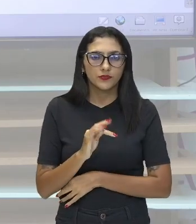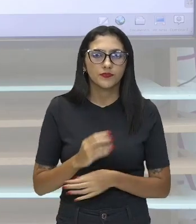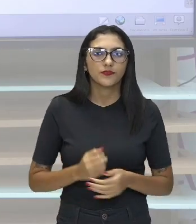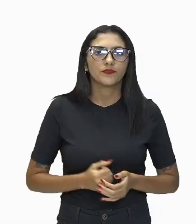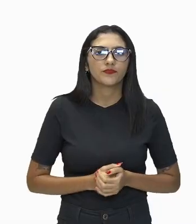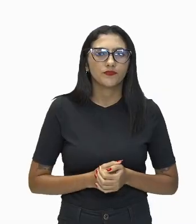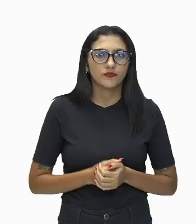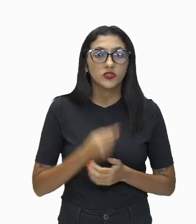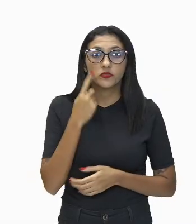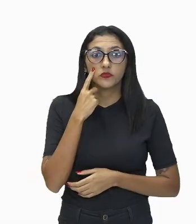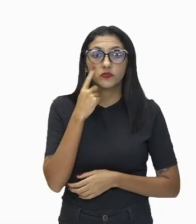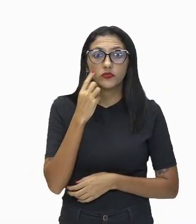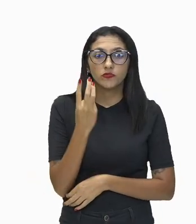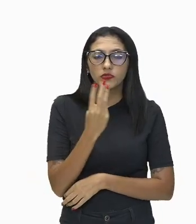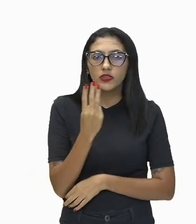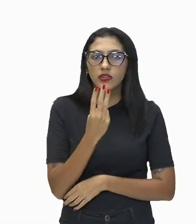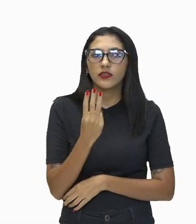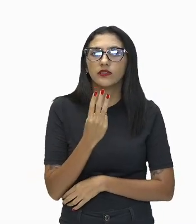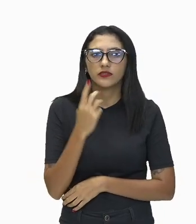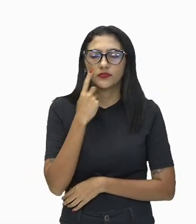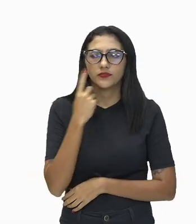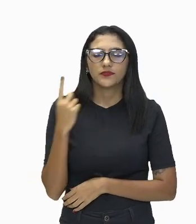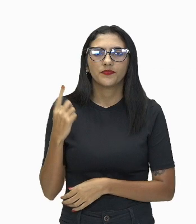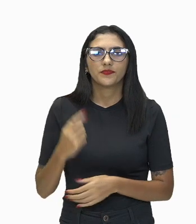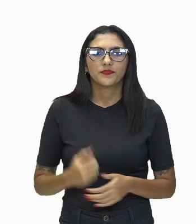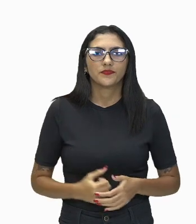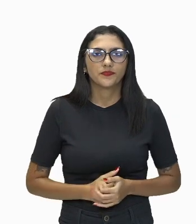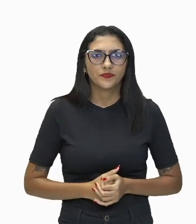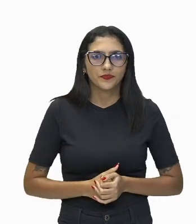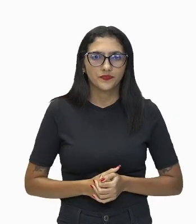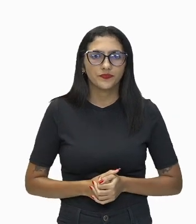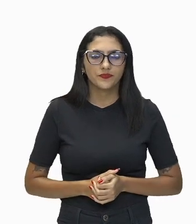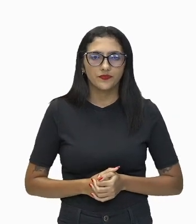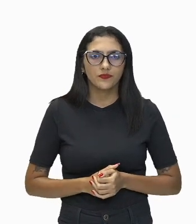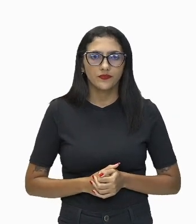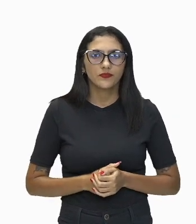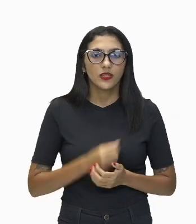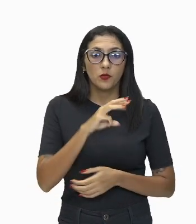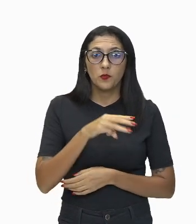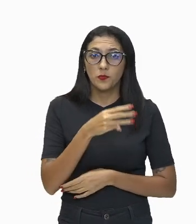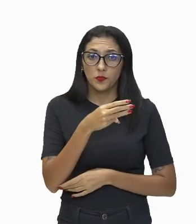3. Acompanha comigo? Veja, dadas as matrizes A e B,